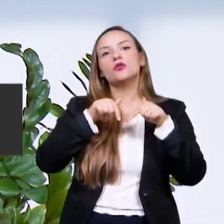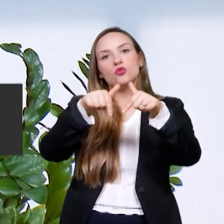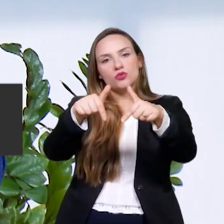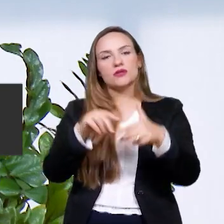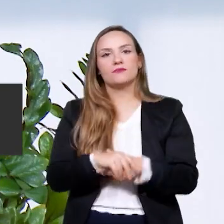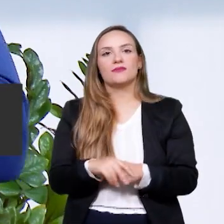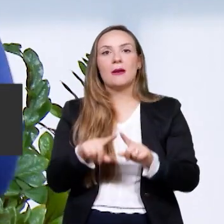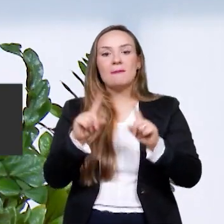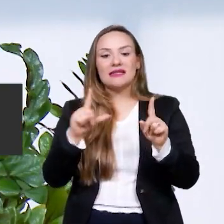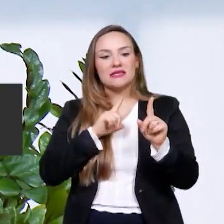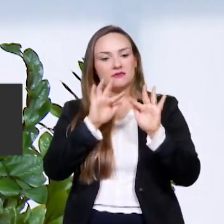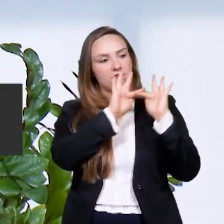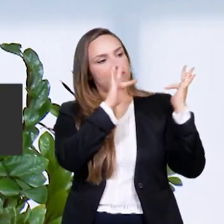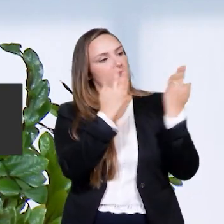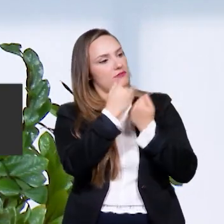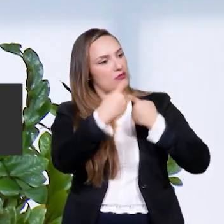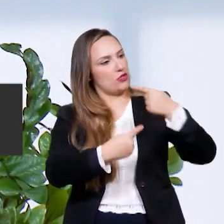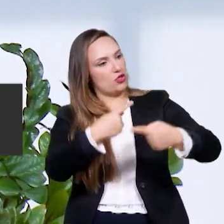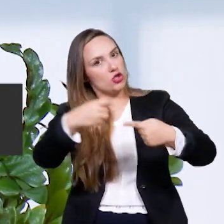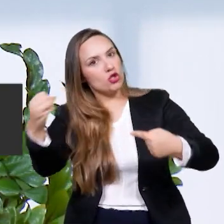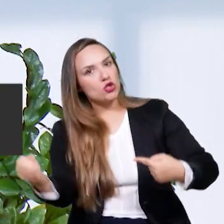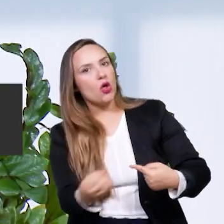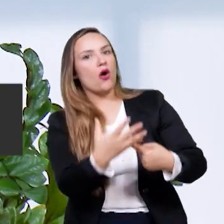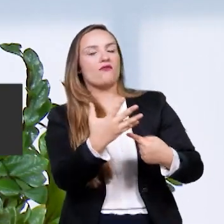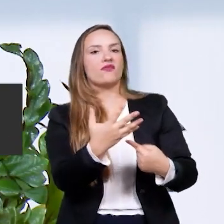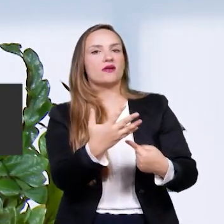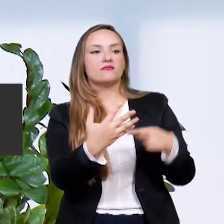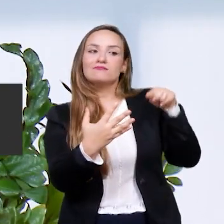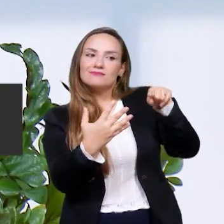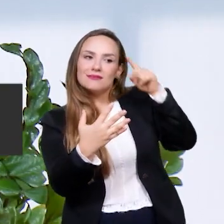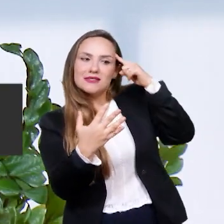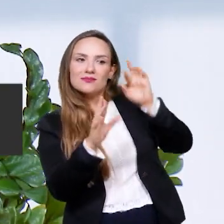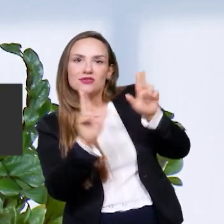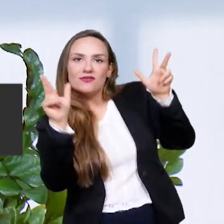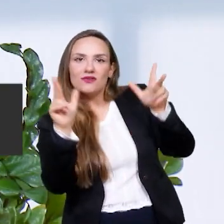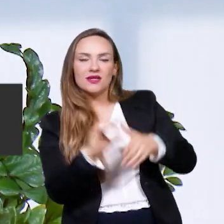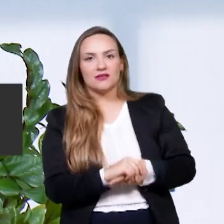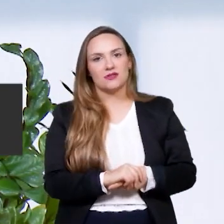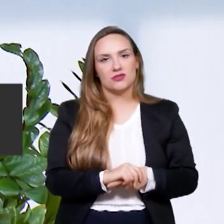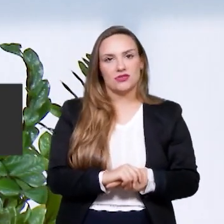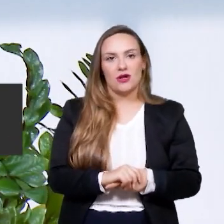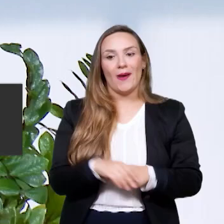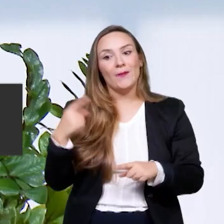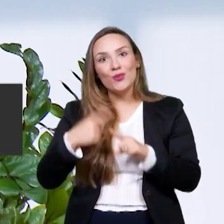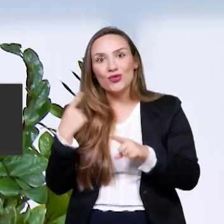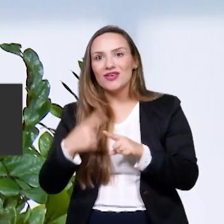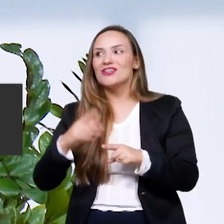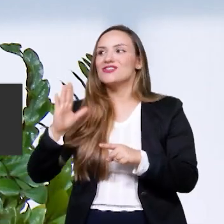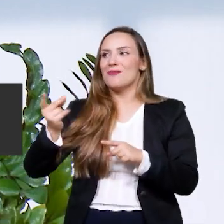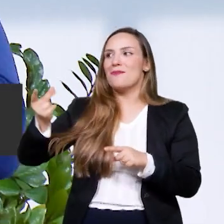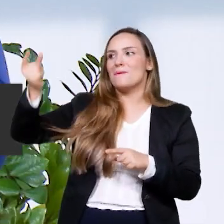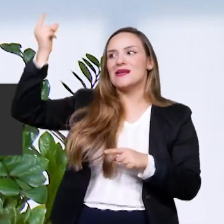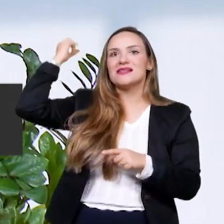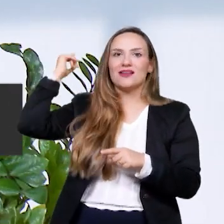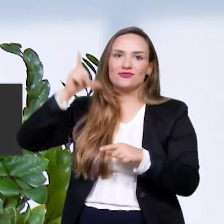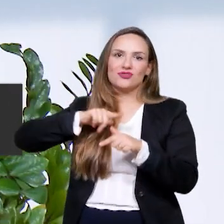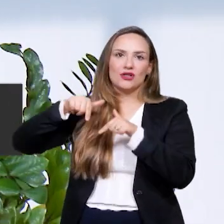que é importante? Novas gerações vieram. E vieram porque lá atrás nós tivemos pessoas que também fizeram esse enfrentamento. Então,